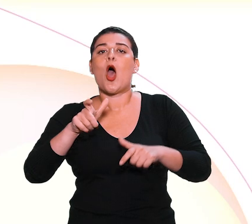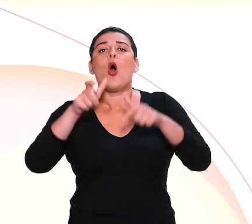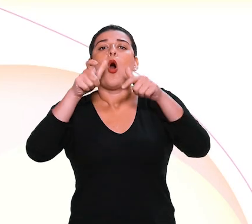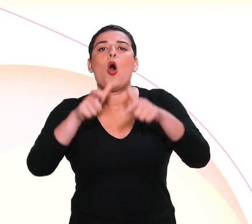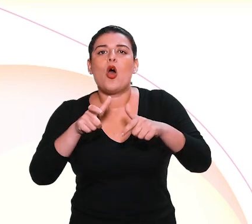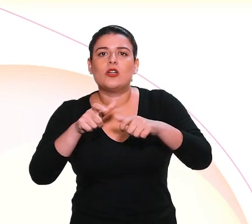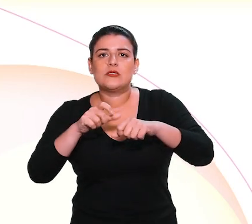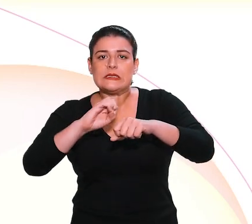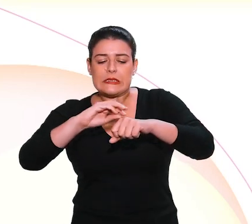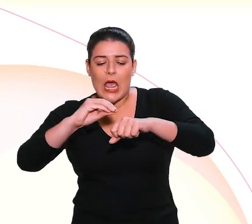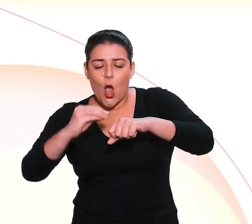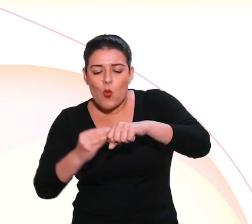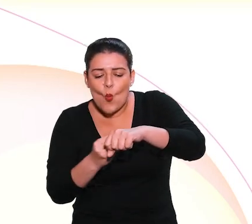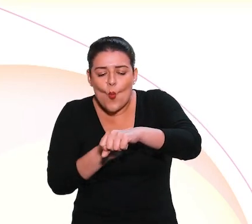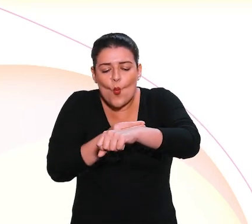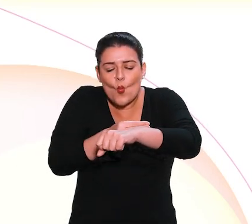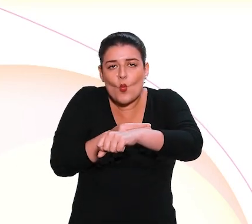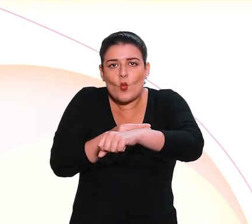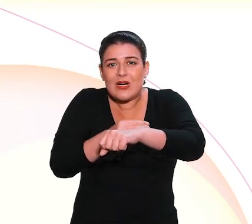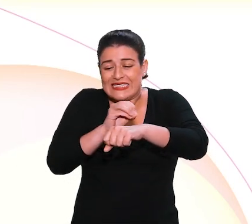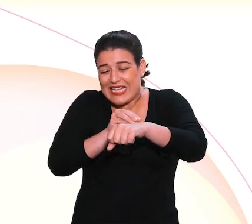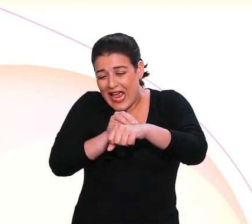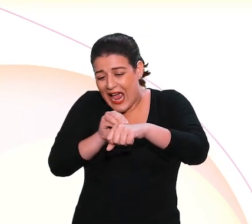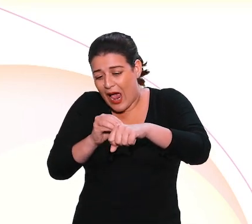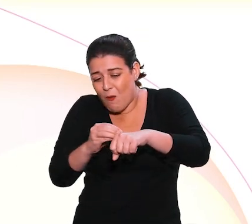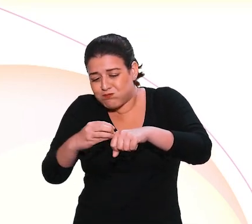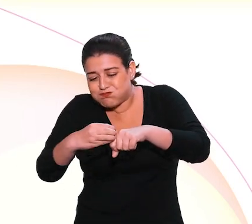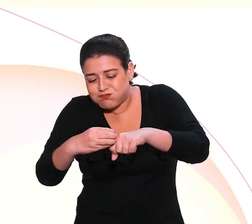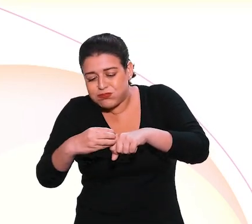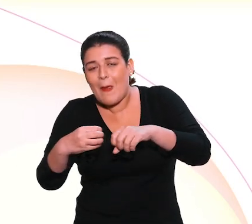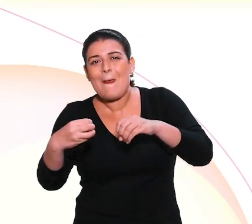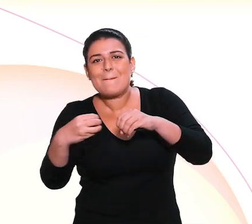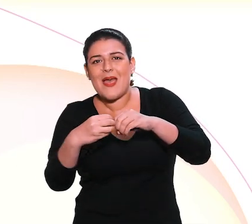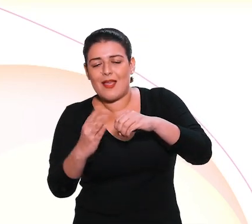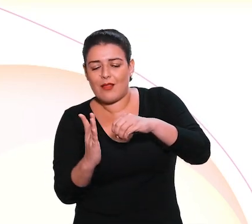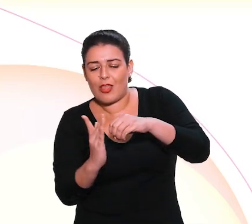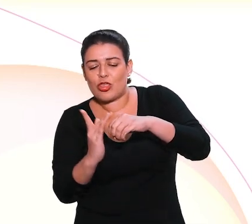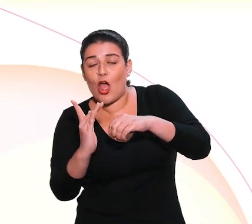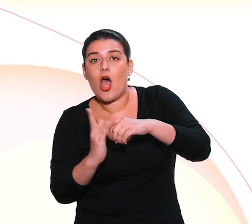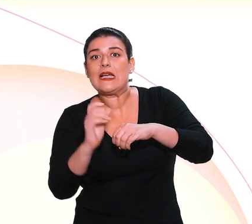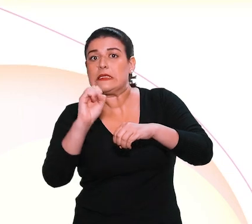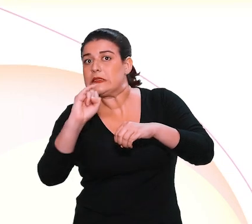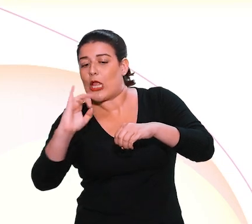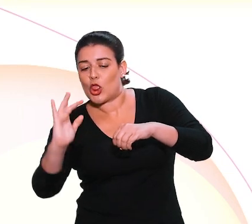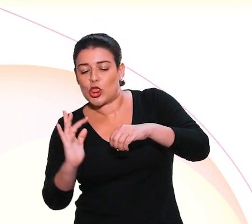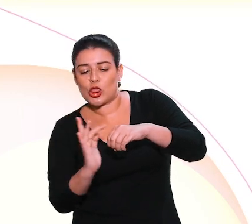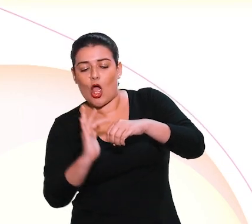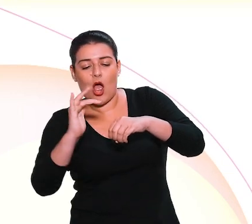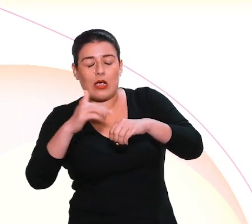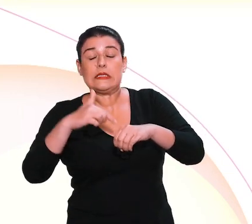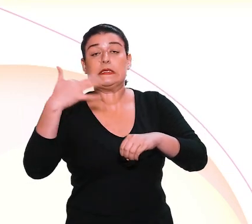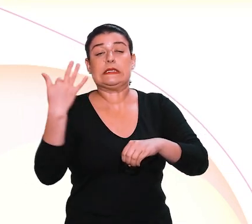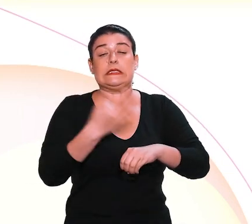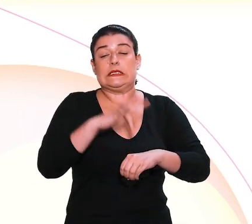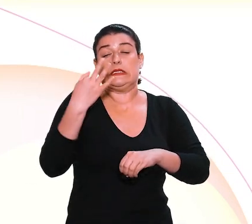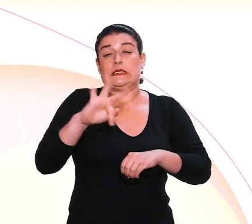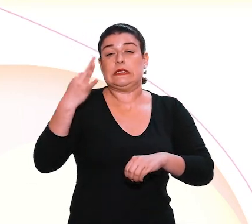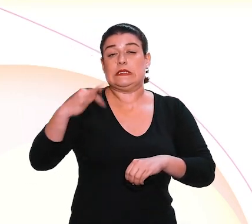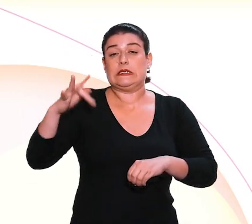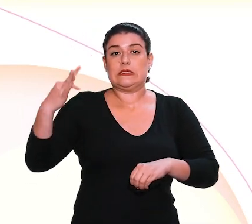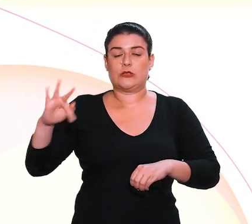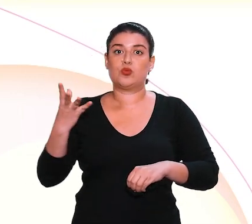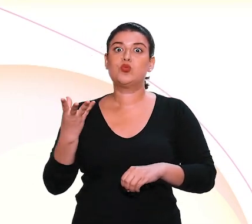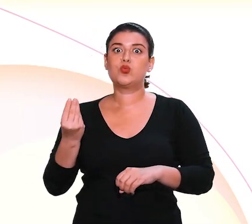onde fica o neuroma. Se o neuroma está muito na ponta, ele fica muito próximo da superfície, qualquer estímulo que a gente der ali vai dar uma